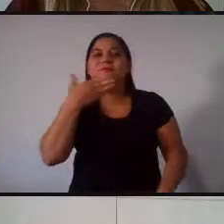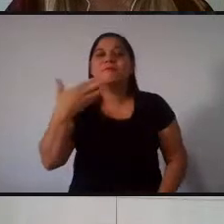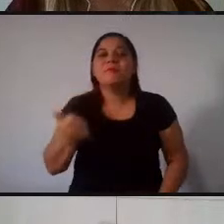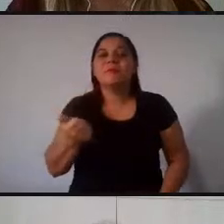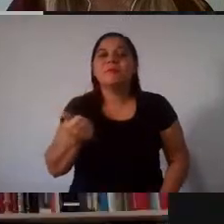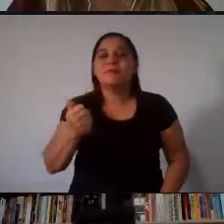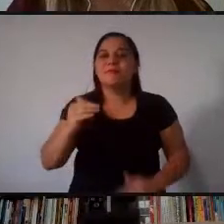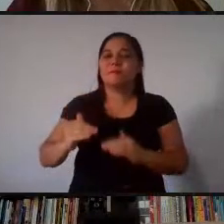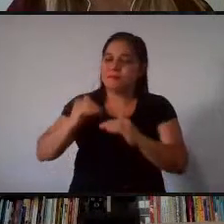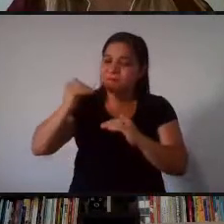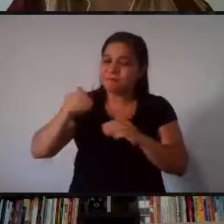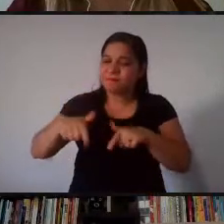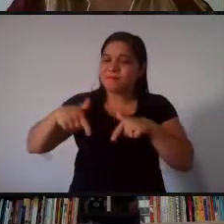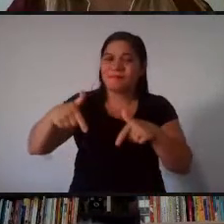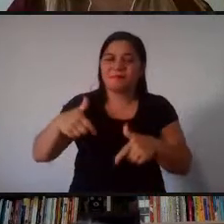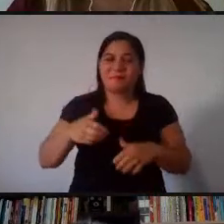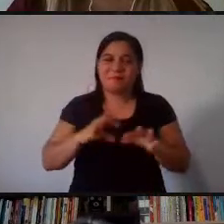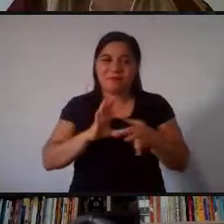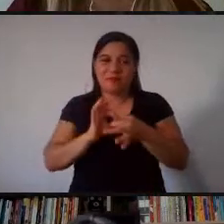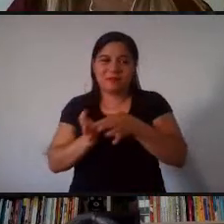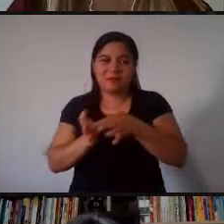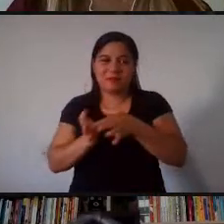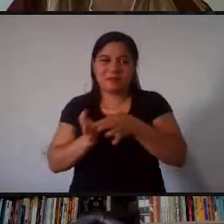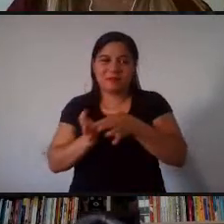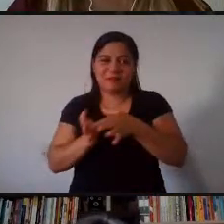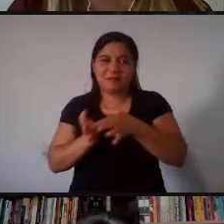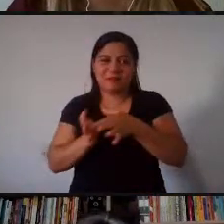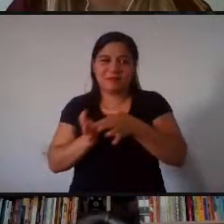Então, eu acho que, bom, na minha opinião,